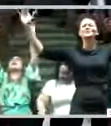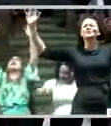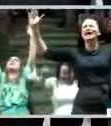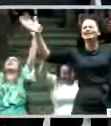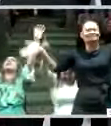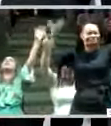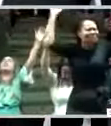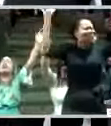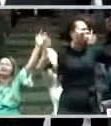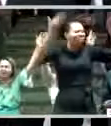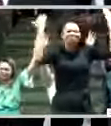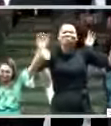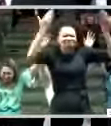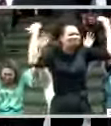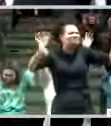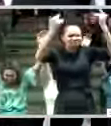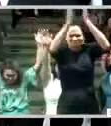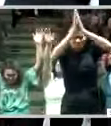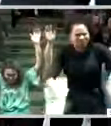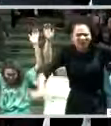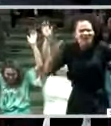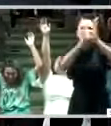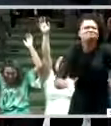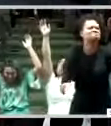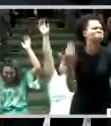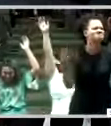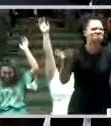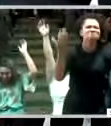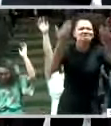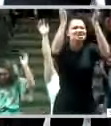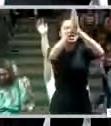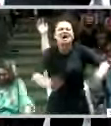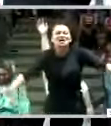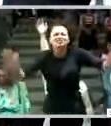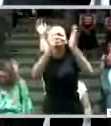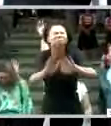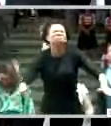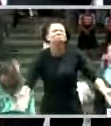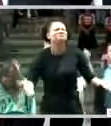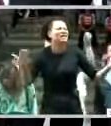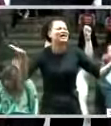Adora, adora, adora, adora, adora, adora.